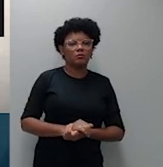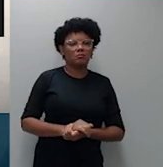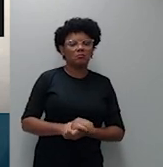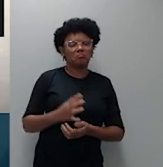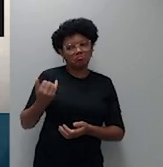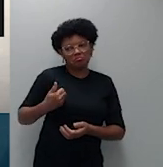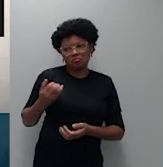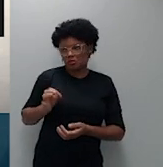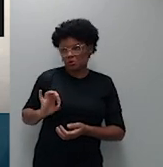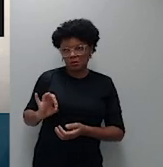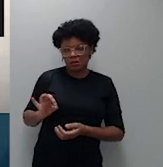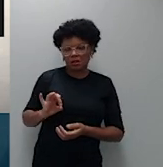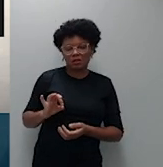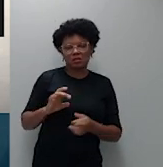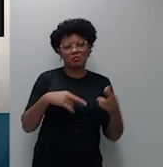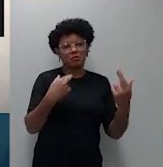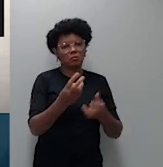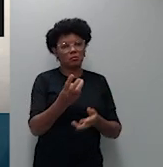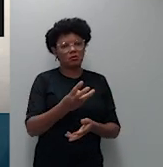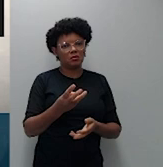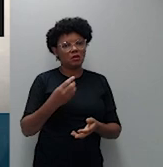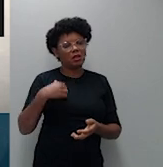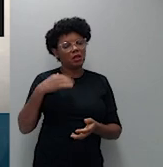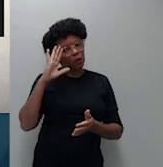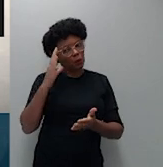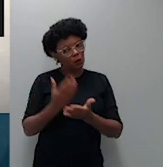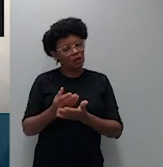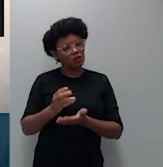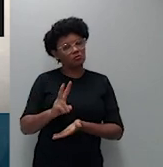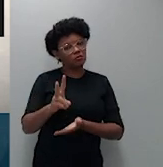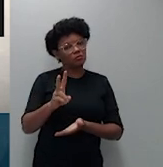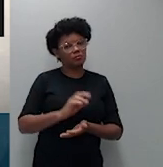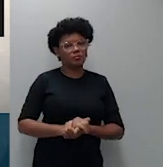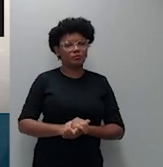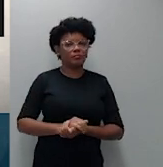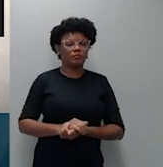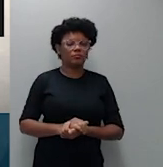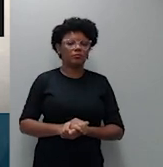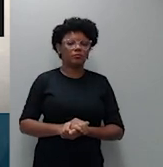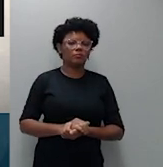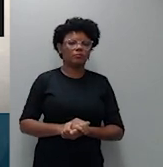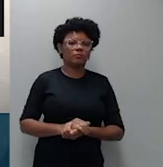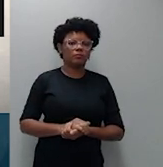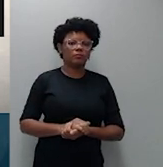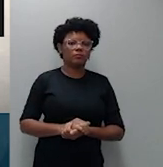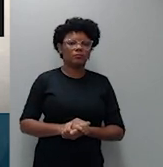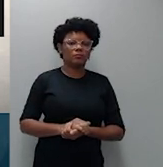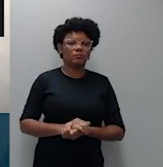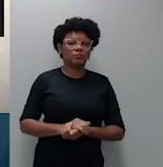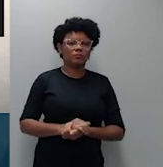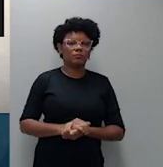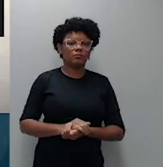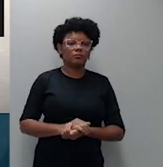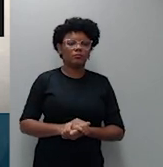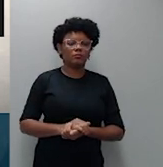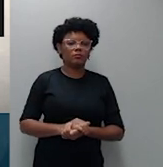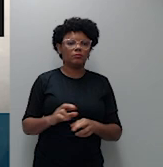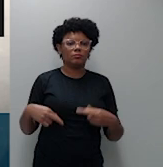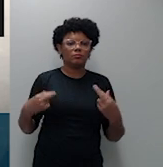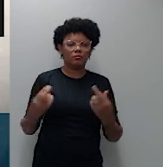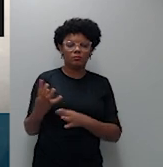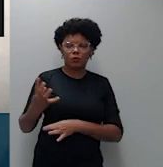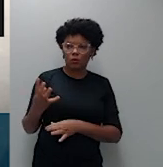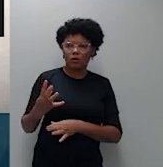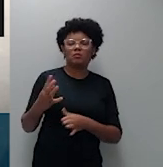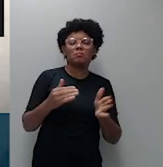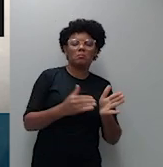Na minha opinião eu creio que devemos conseguir isso porque a partir depois depois embargos de divergência